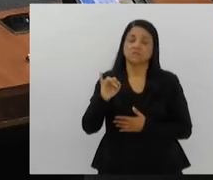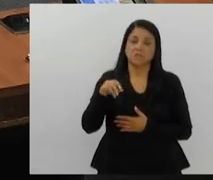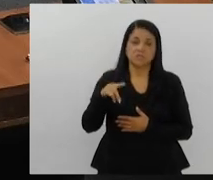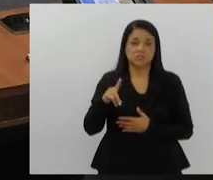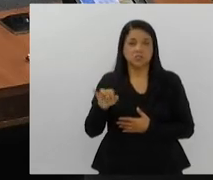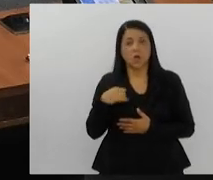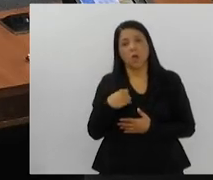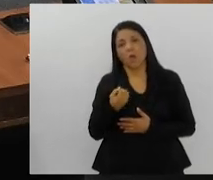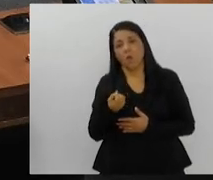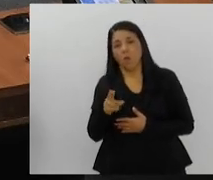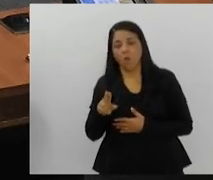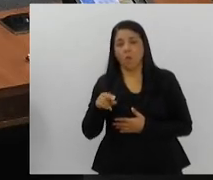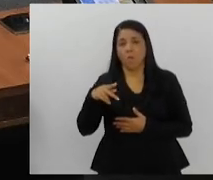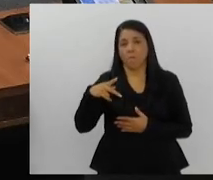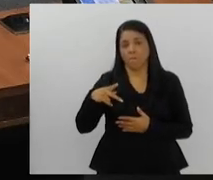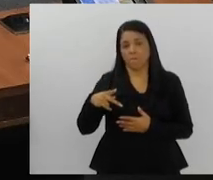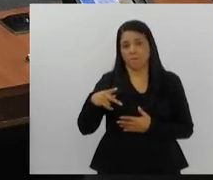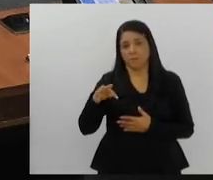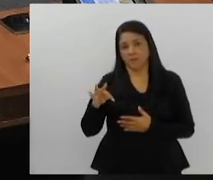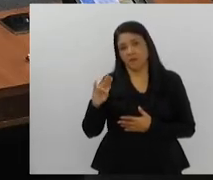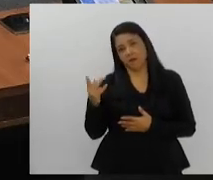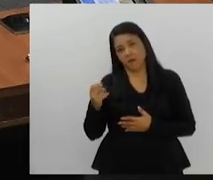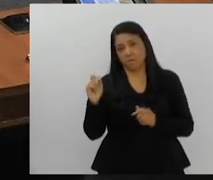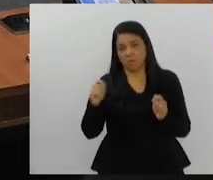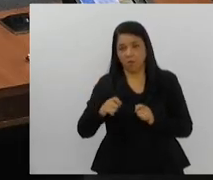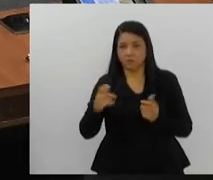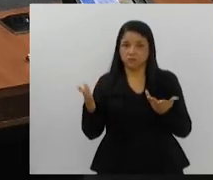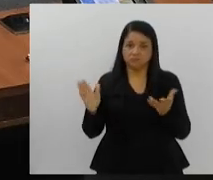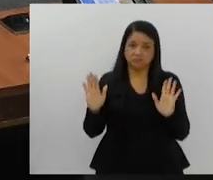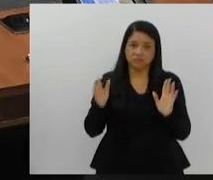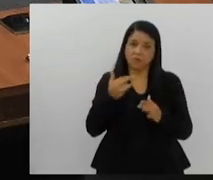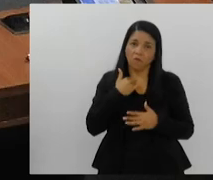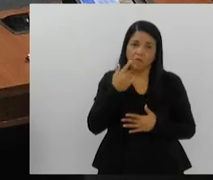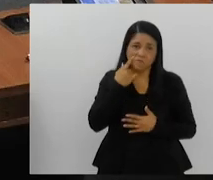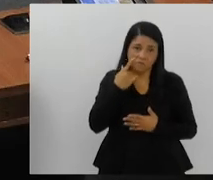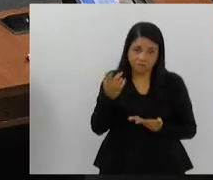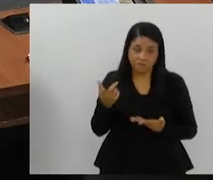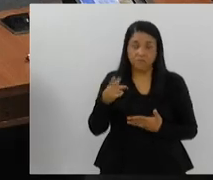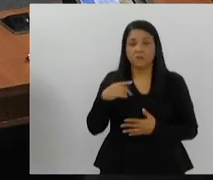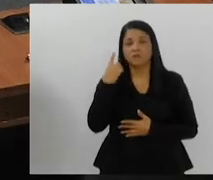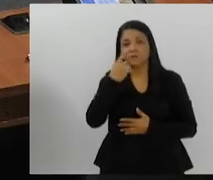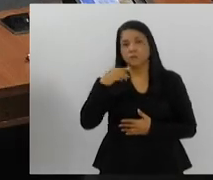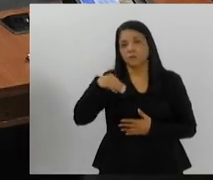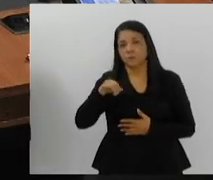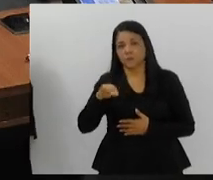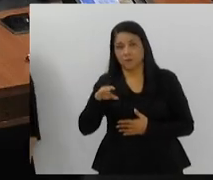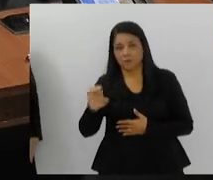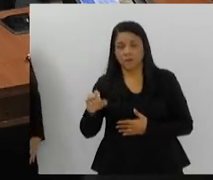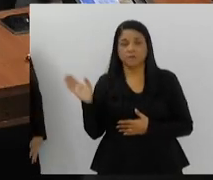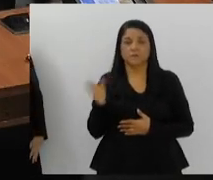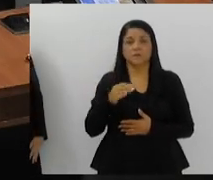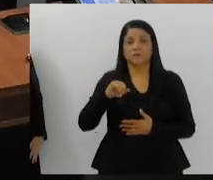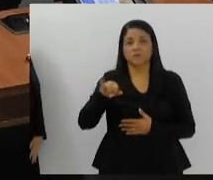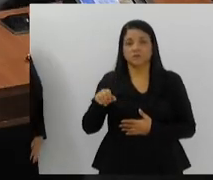também. Entra. O deputado Carlos Mink, deputado Jair